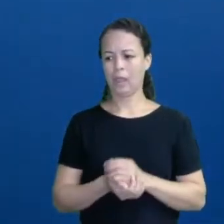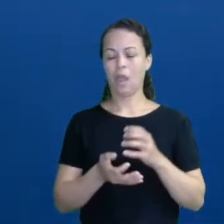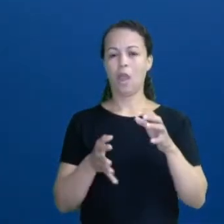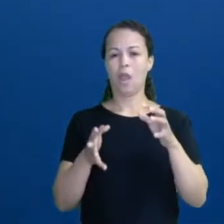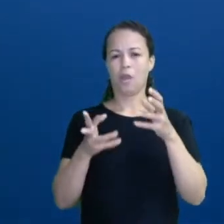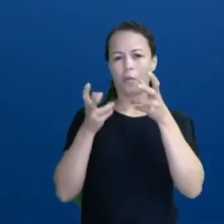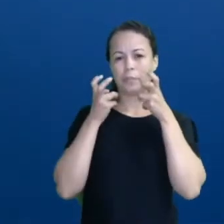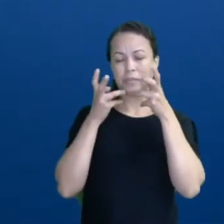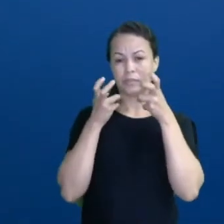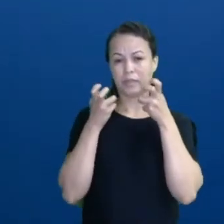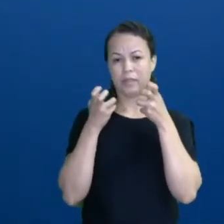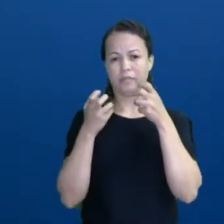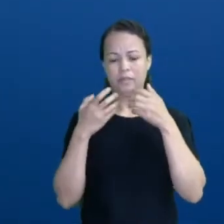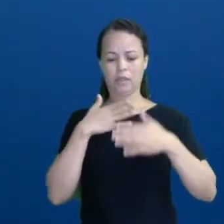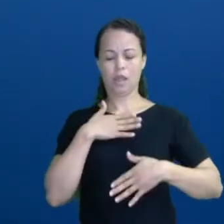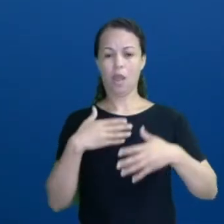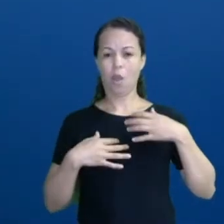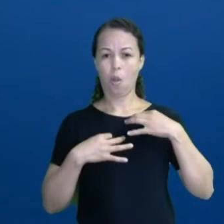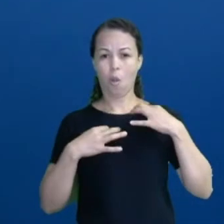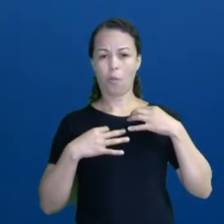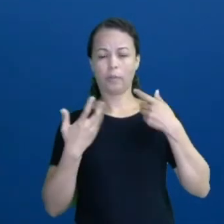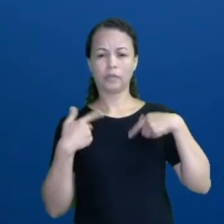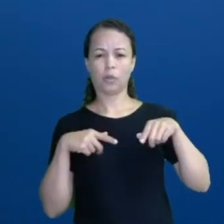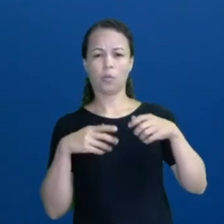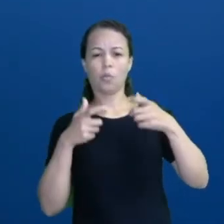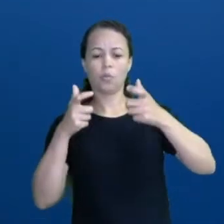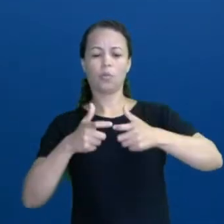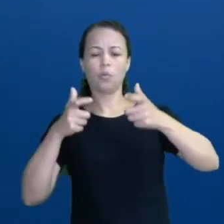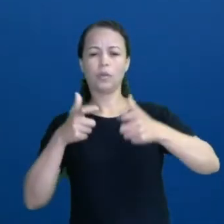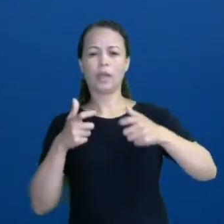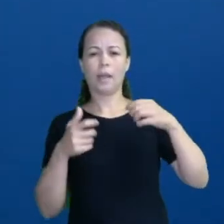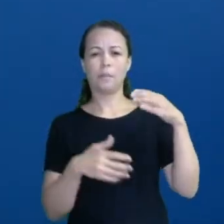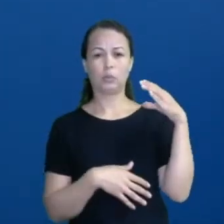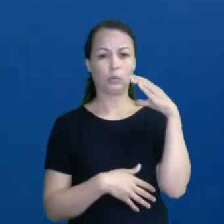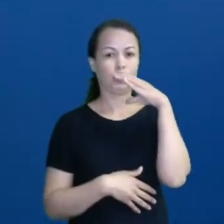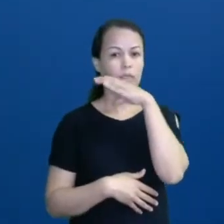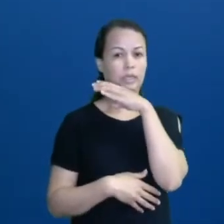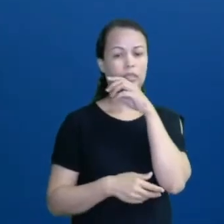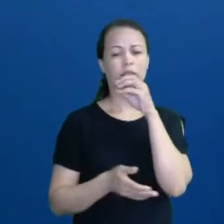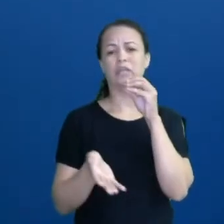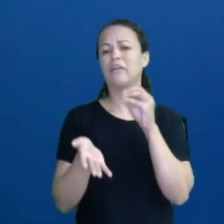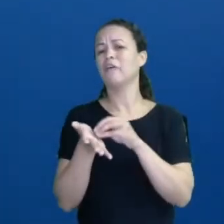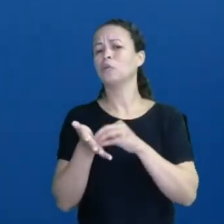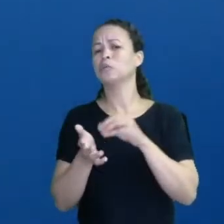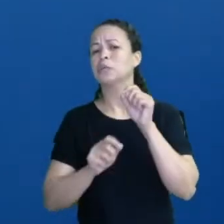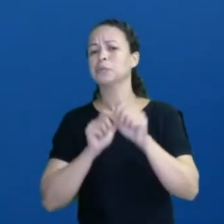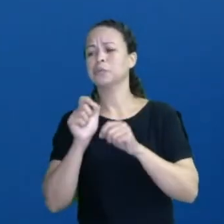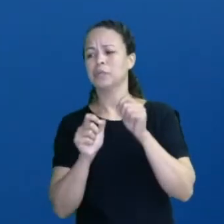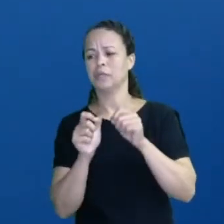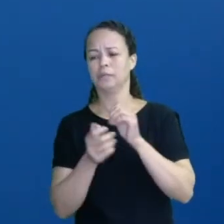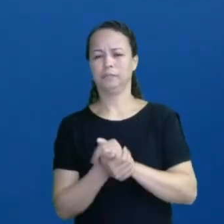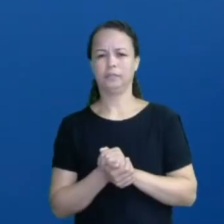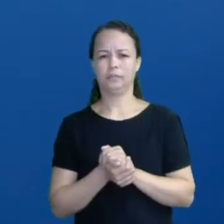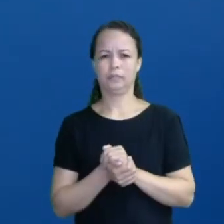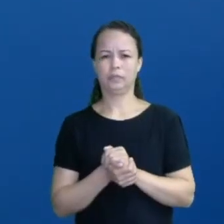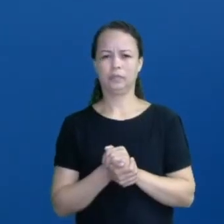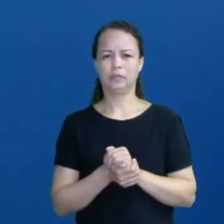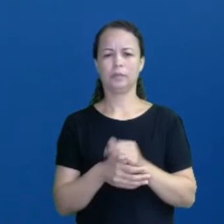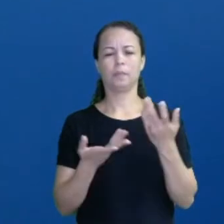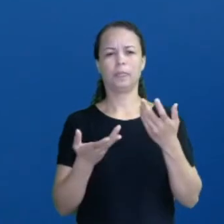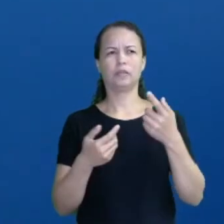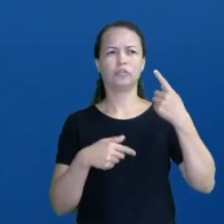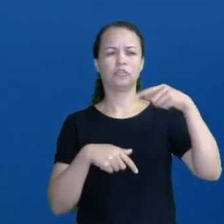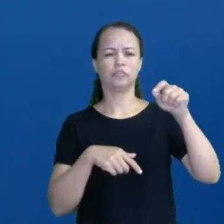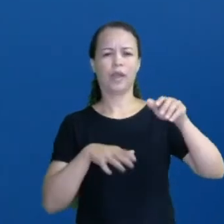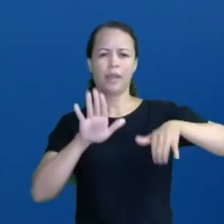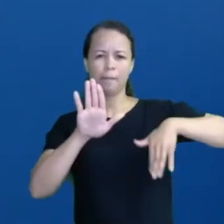quer dizer que eles vão para um lugar muito quente. Então vamos ver o que está faltando aqui. Está faltando protetor solar? Quando a gente vai à